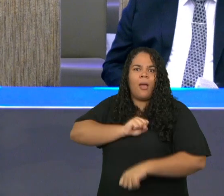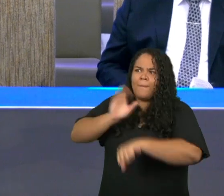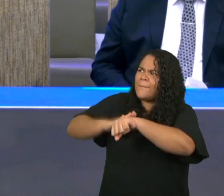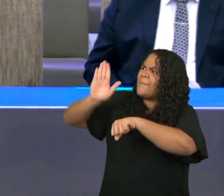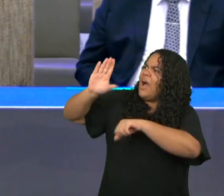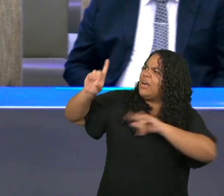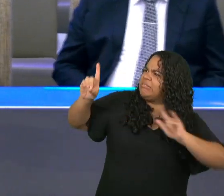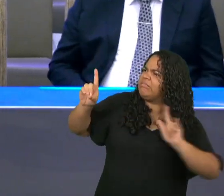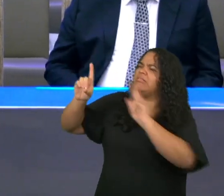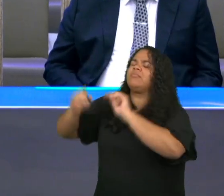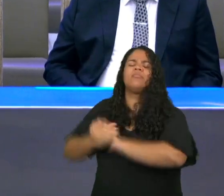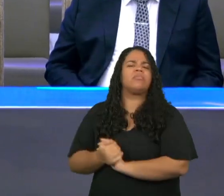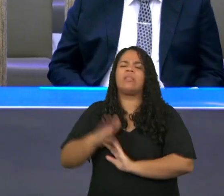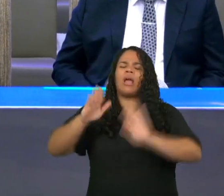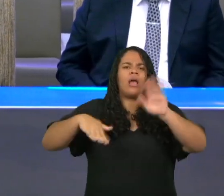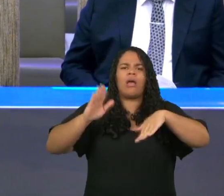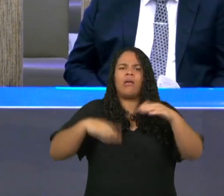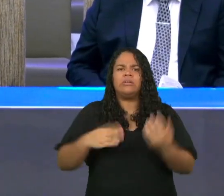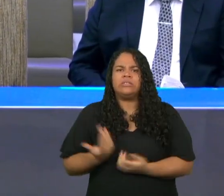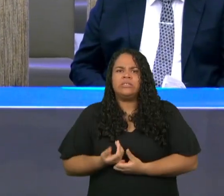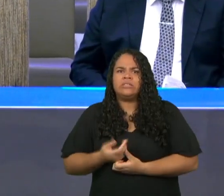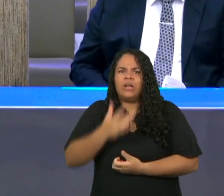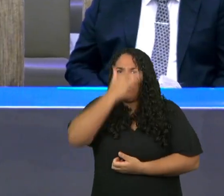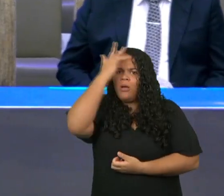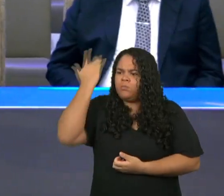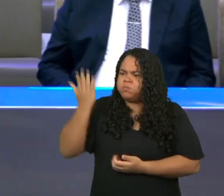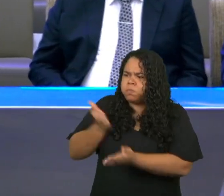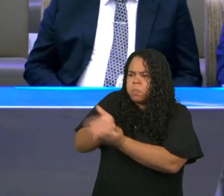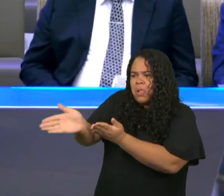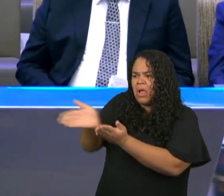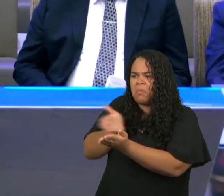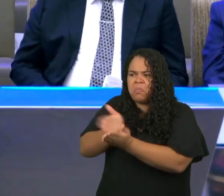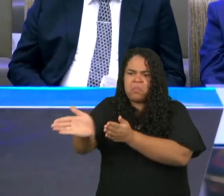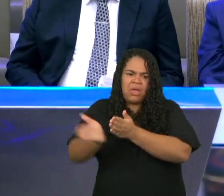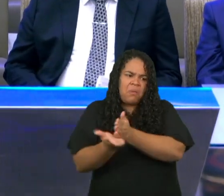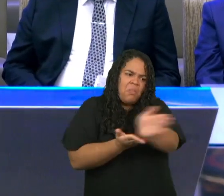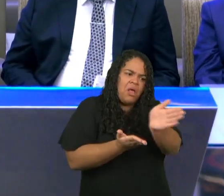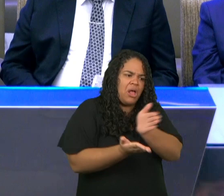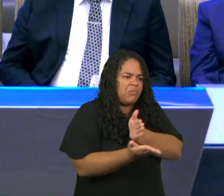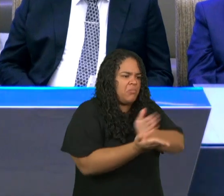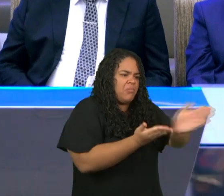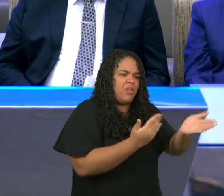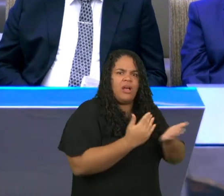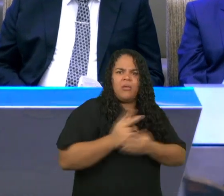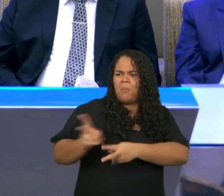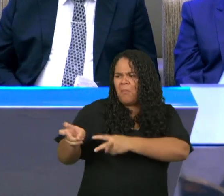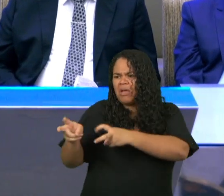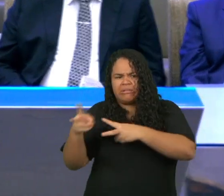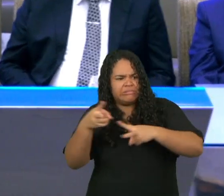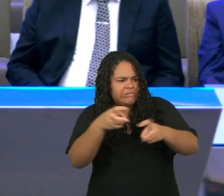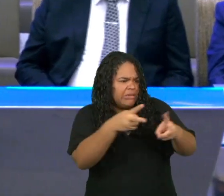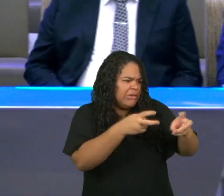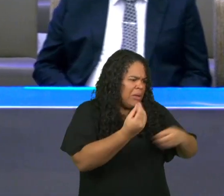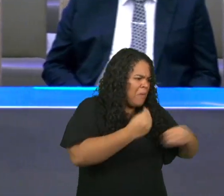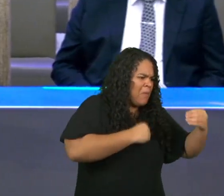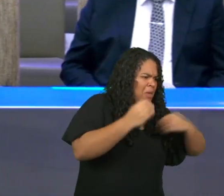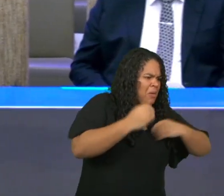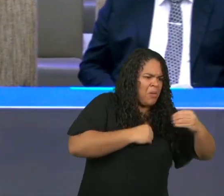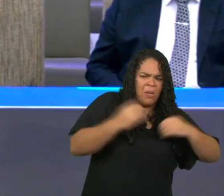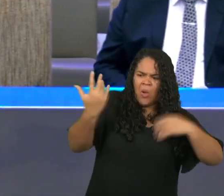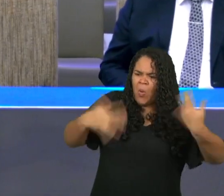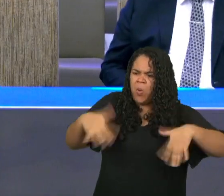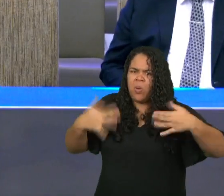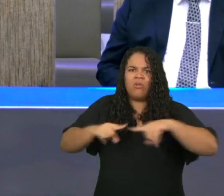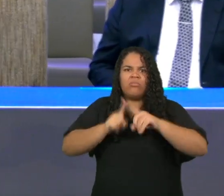da direita, se desvia da esquerda, entra em impureza ou de lá, se prostitui ou de cá, e você continua dizendo: eu te